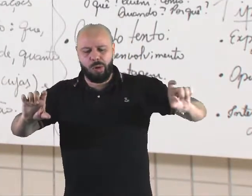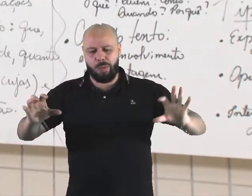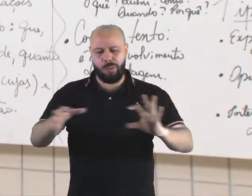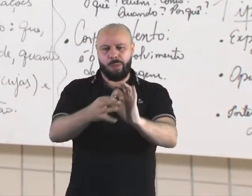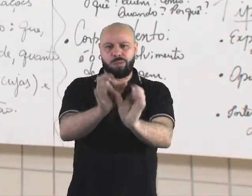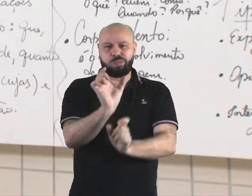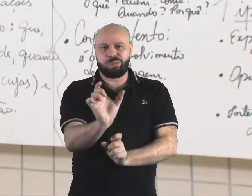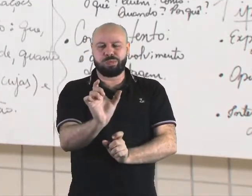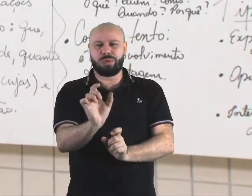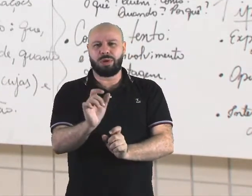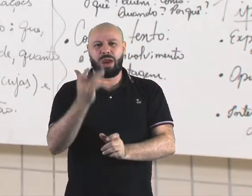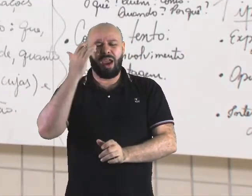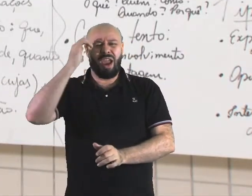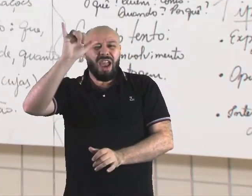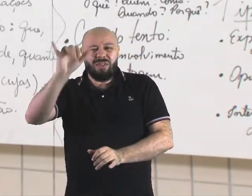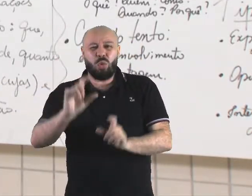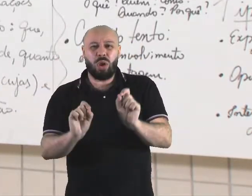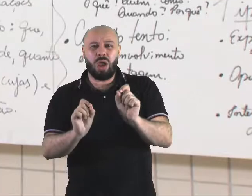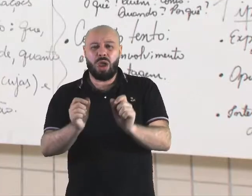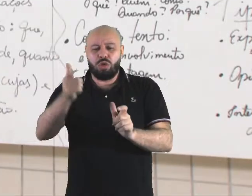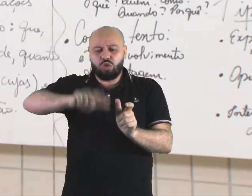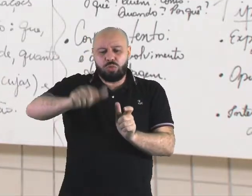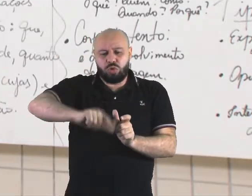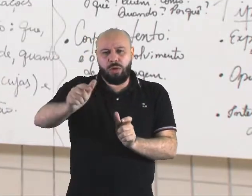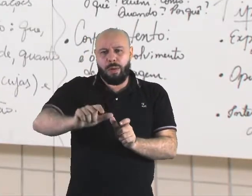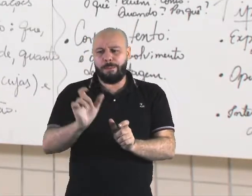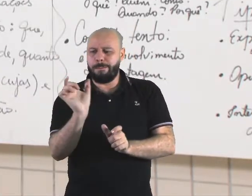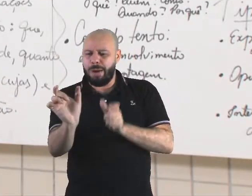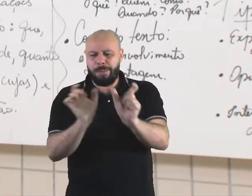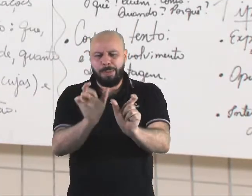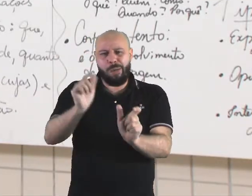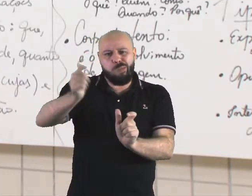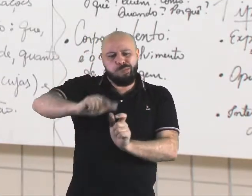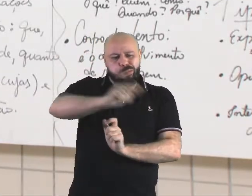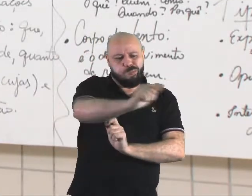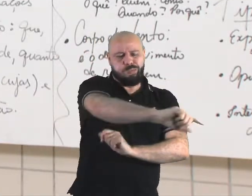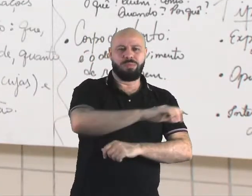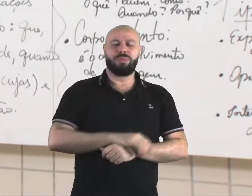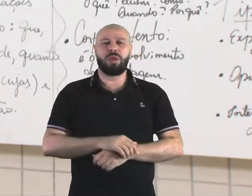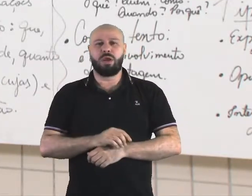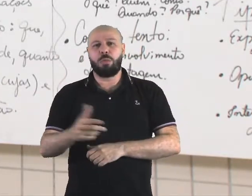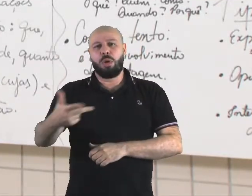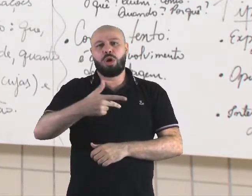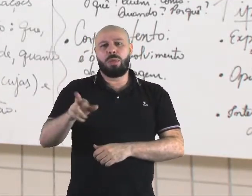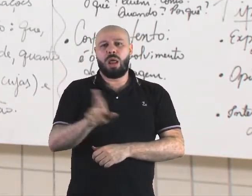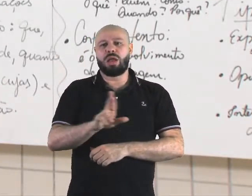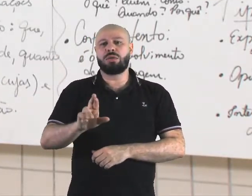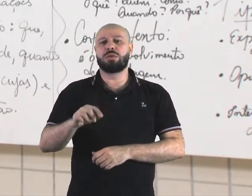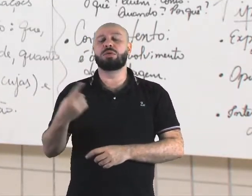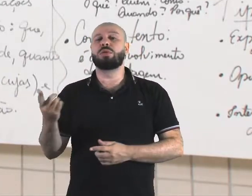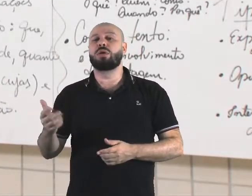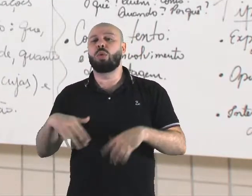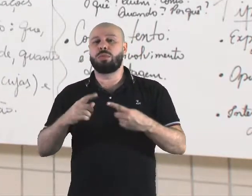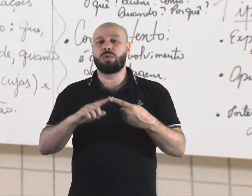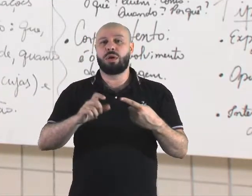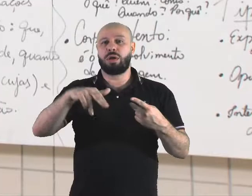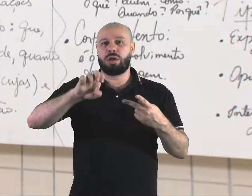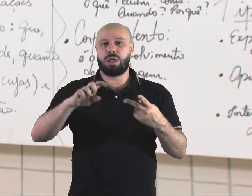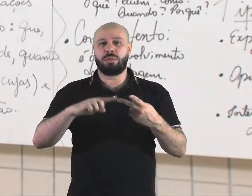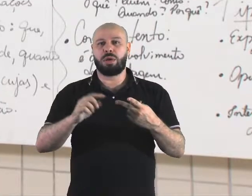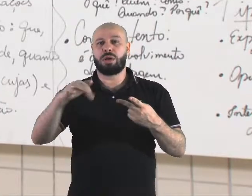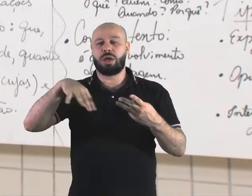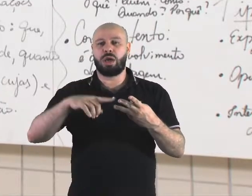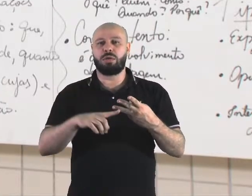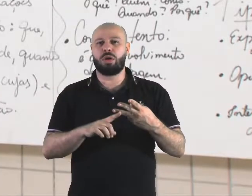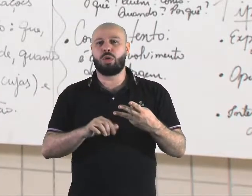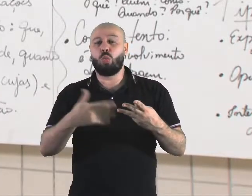para evitar o quê? Repetição de palavras. Os pronomes relativos, quais são eles? Eu tenho que, quem,